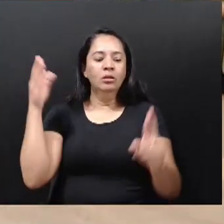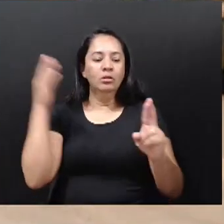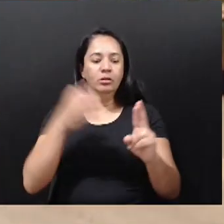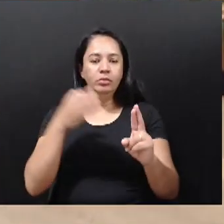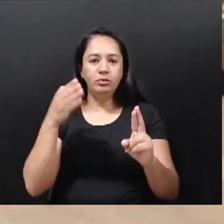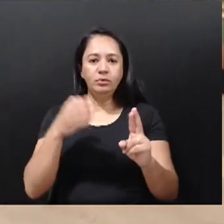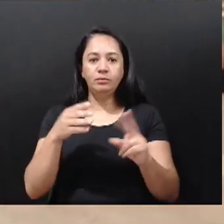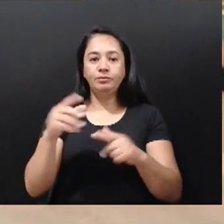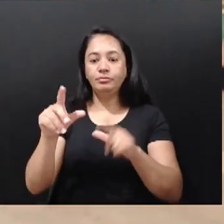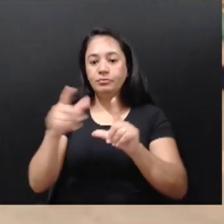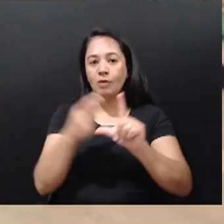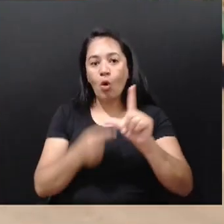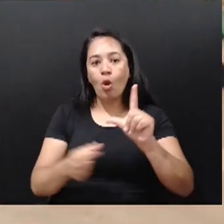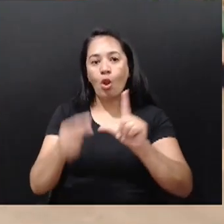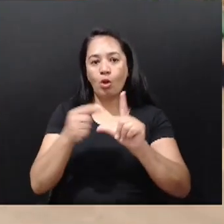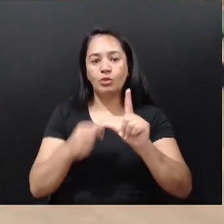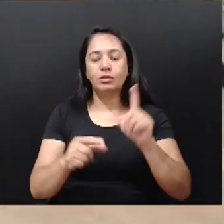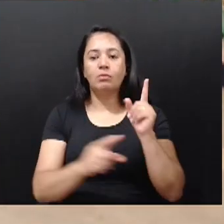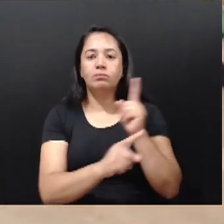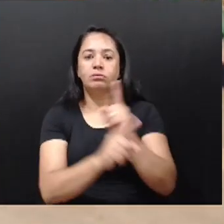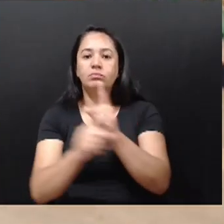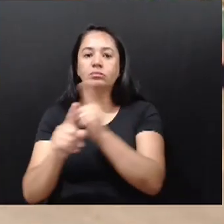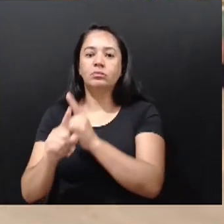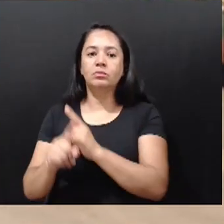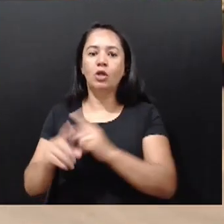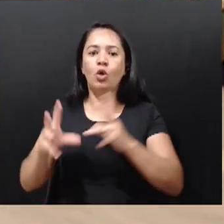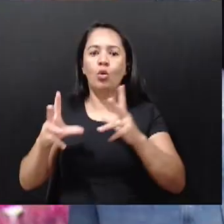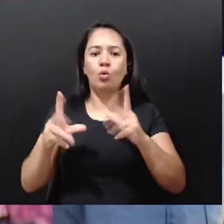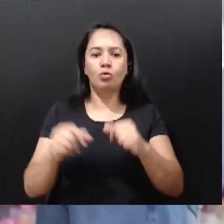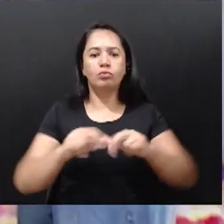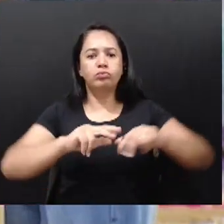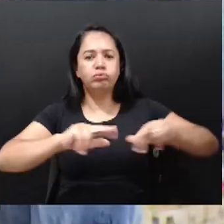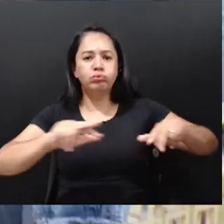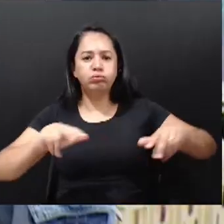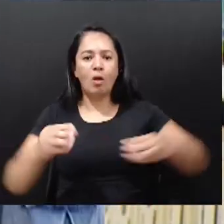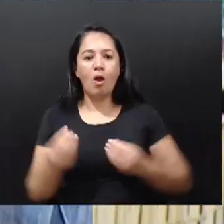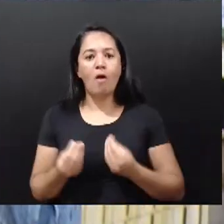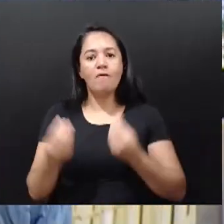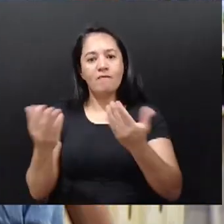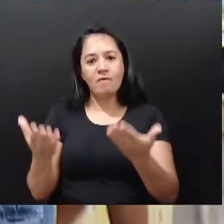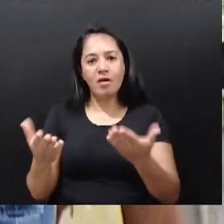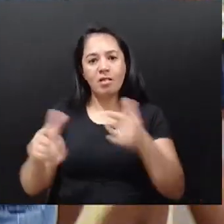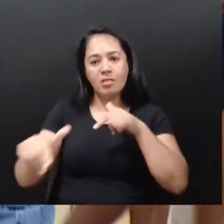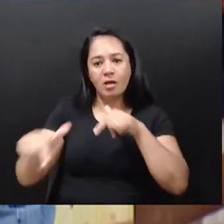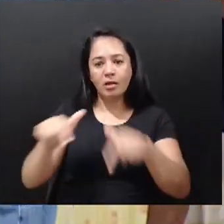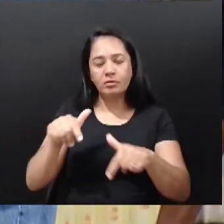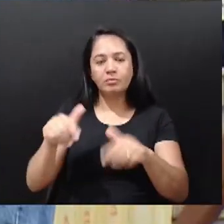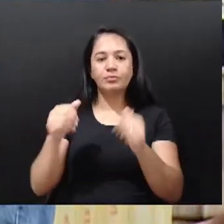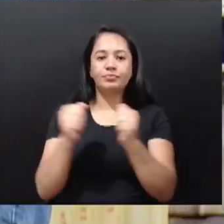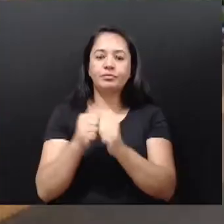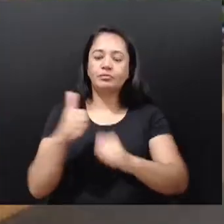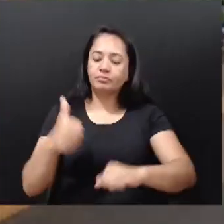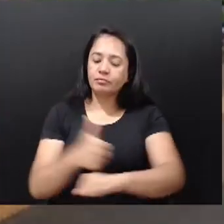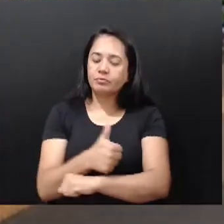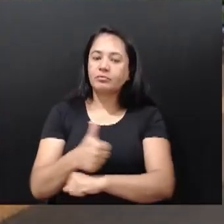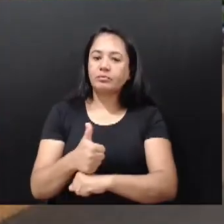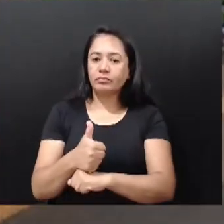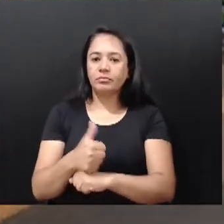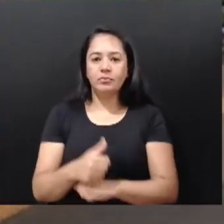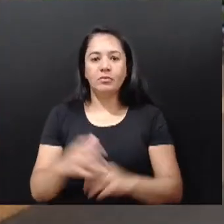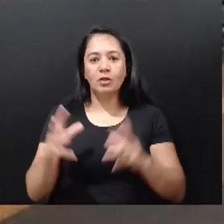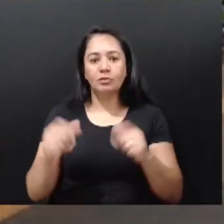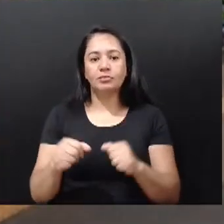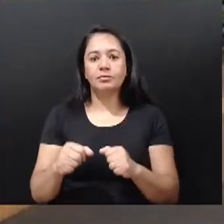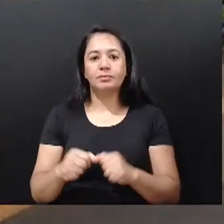E encontrando aqui toda essa variedade de oferta de trabalho, de profissionais, de plantas e acessórios, tudo que diz respeito, enfim,